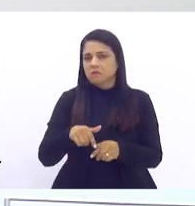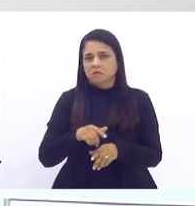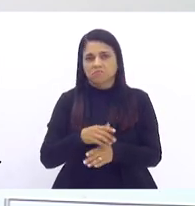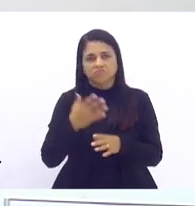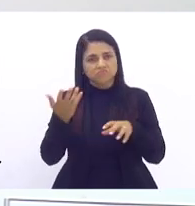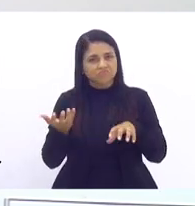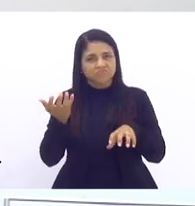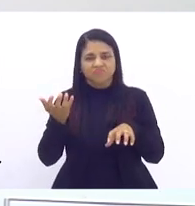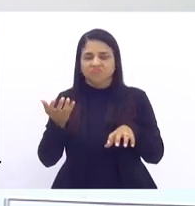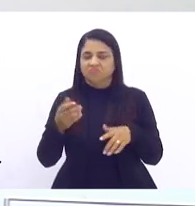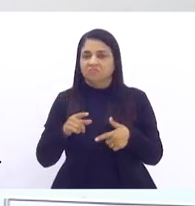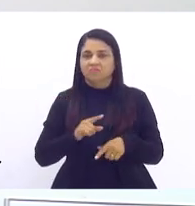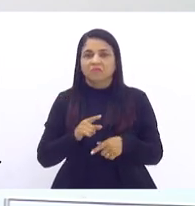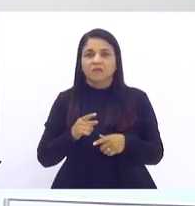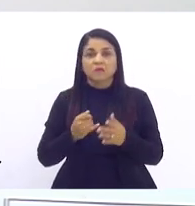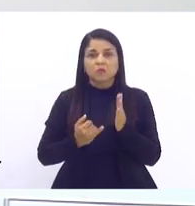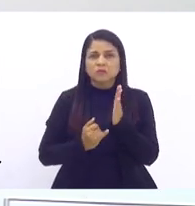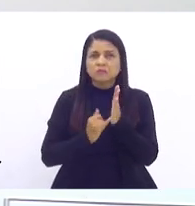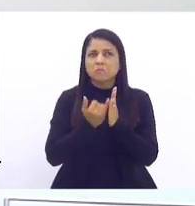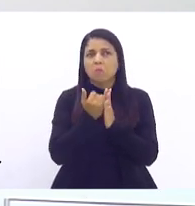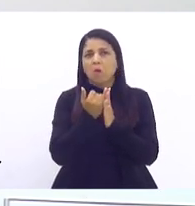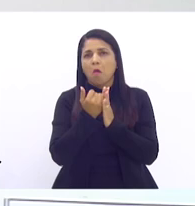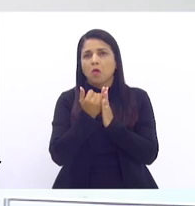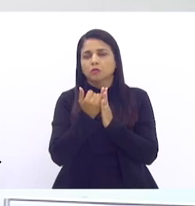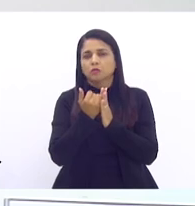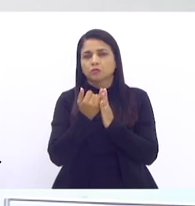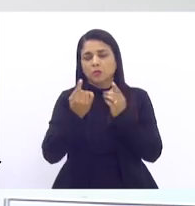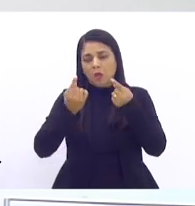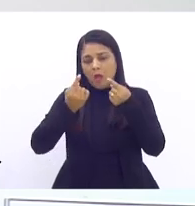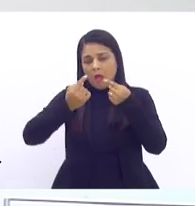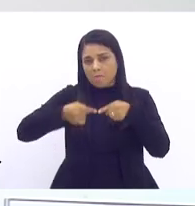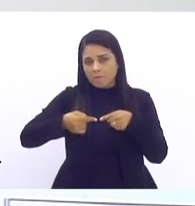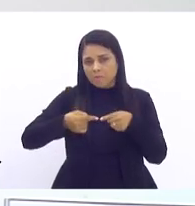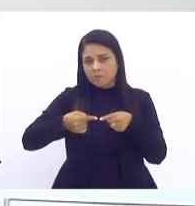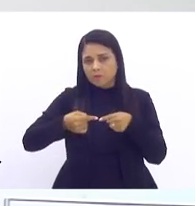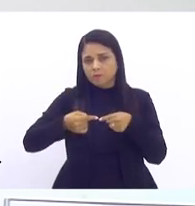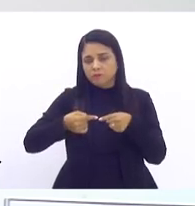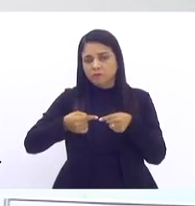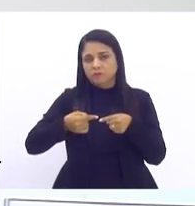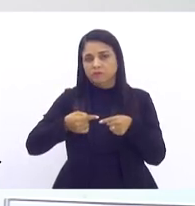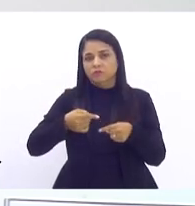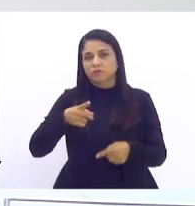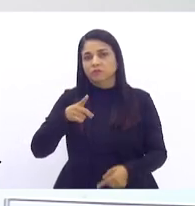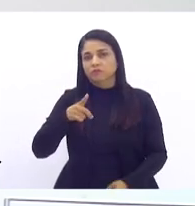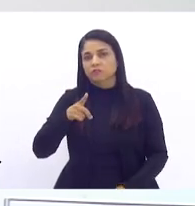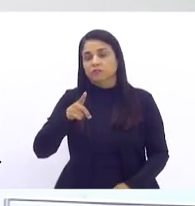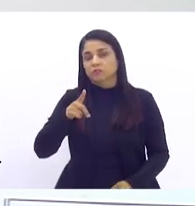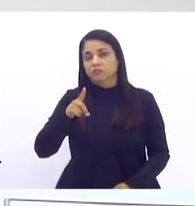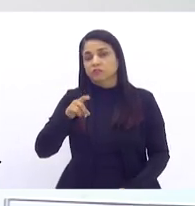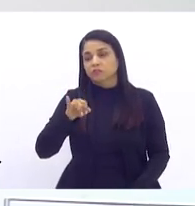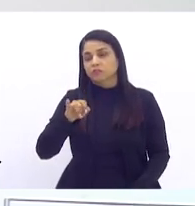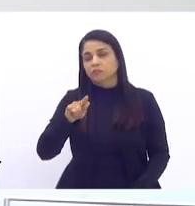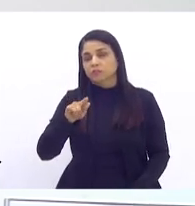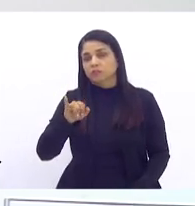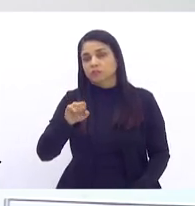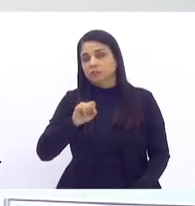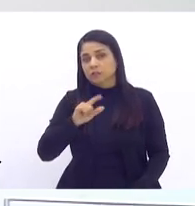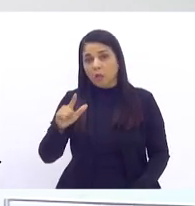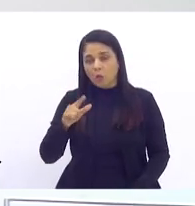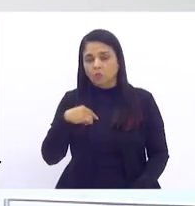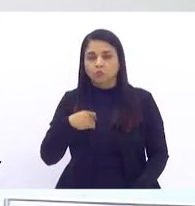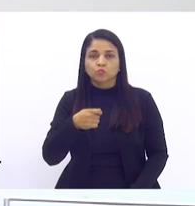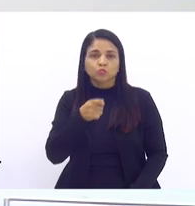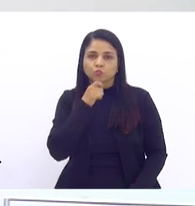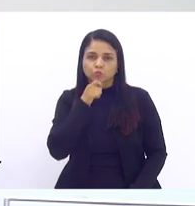da da os impostos das apostas digitais porque ali era a invasão fiscal ele não tinha